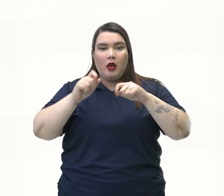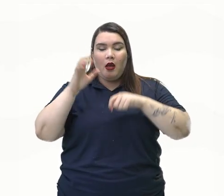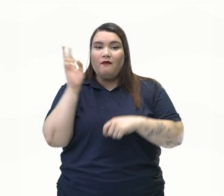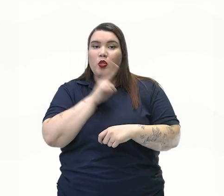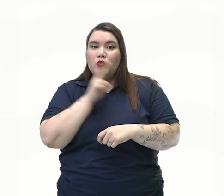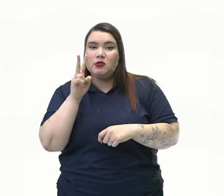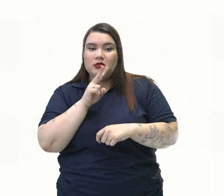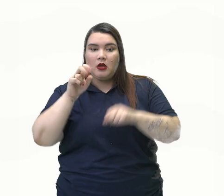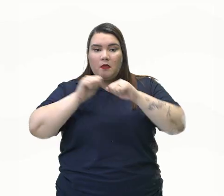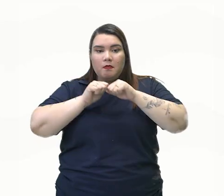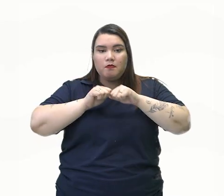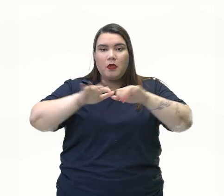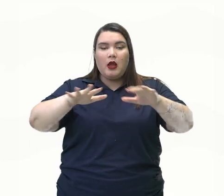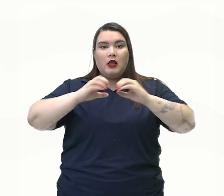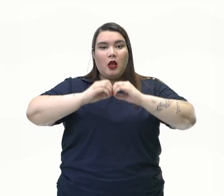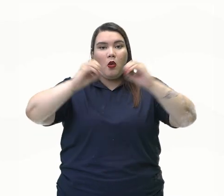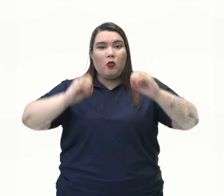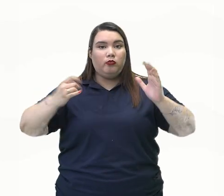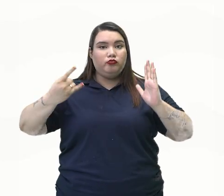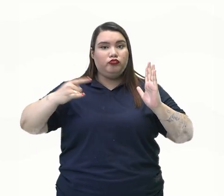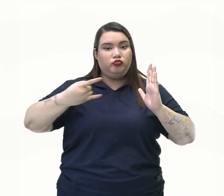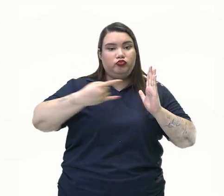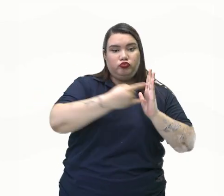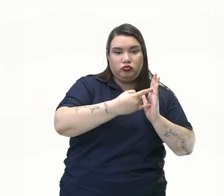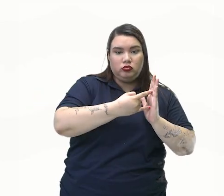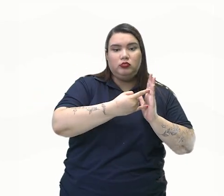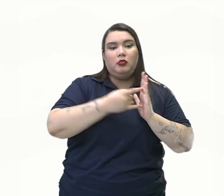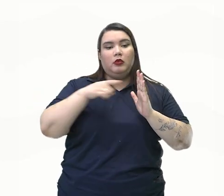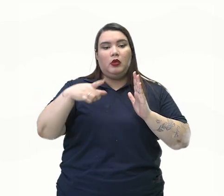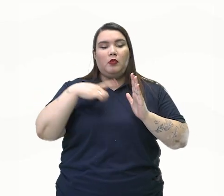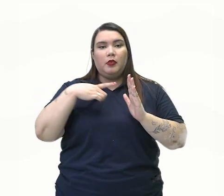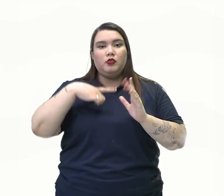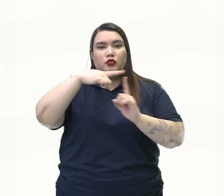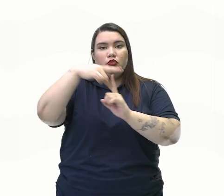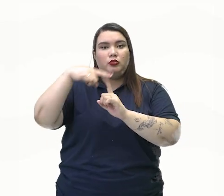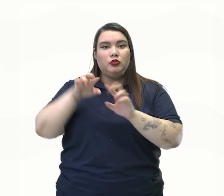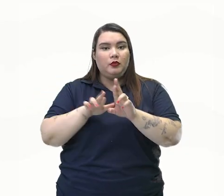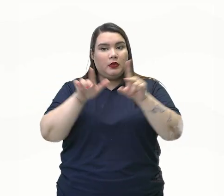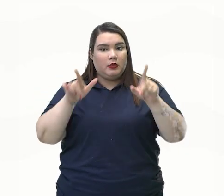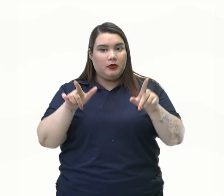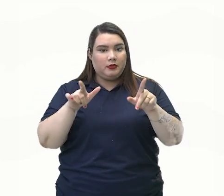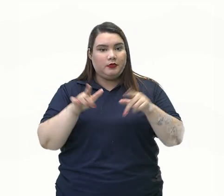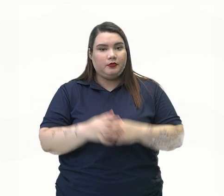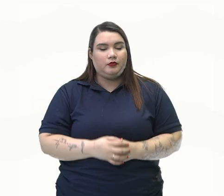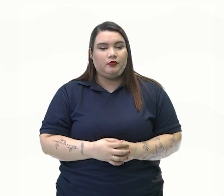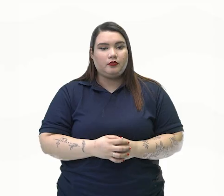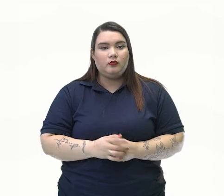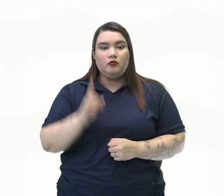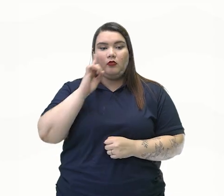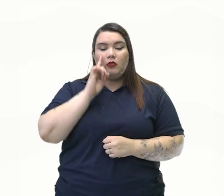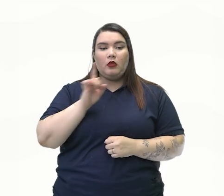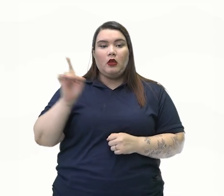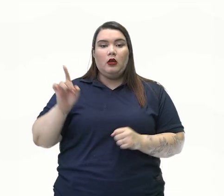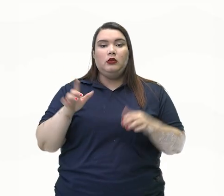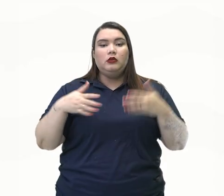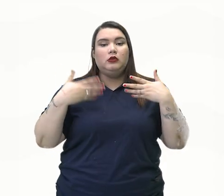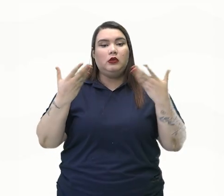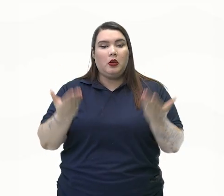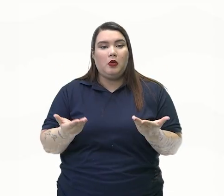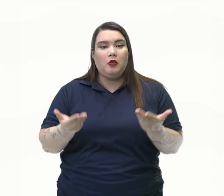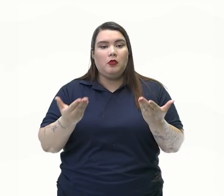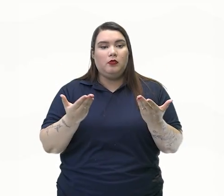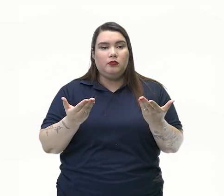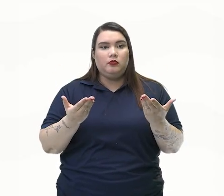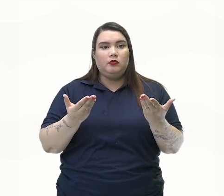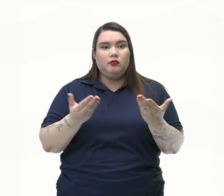eletromagnética quando essa atravessa meios ópticos diferentes, como estamos vendo aí. E